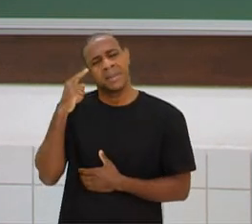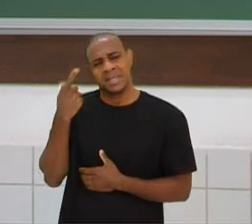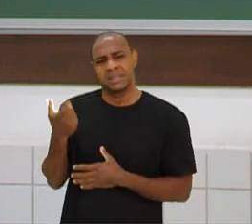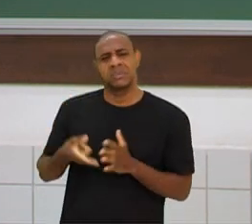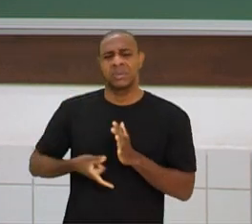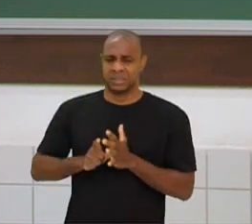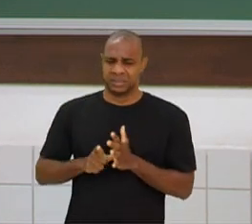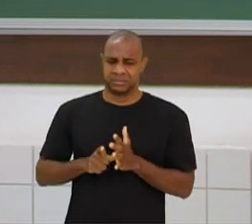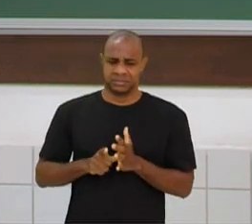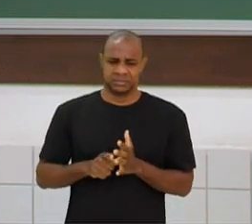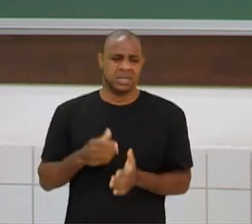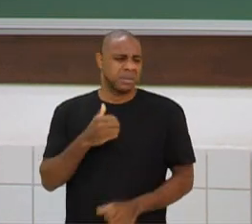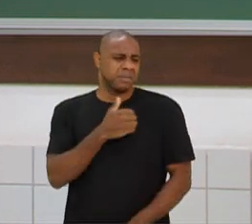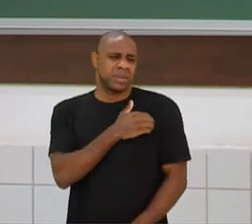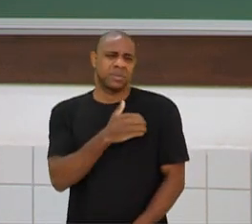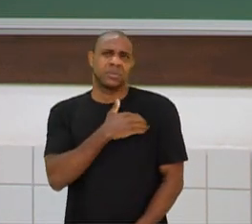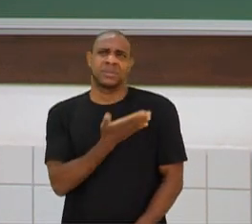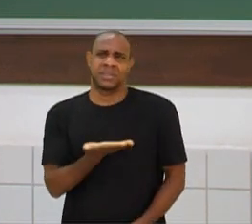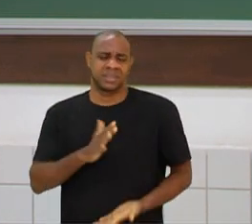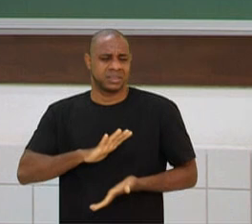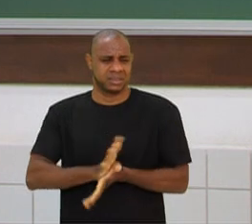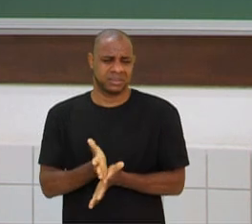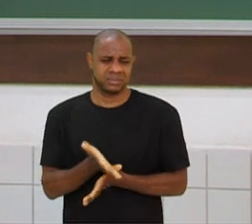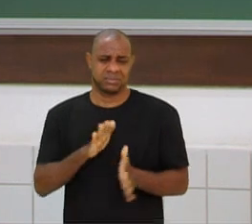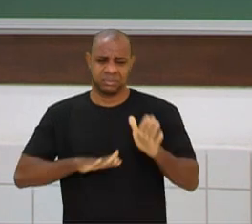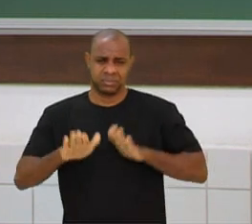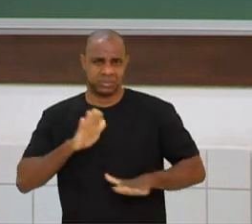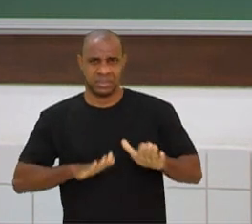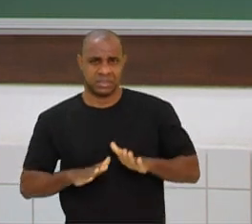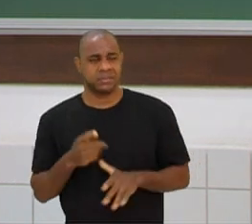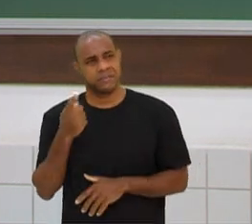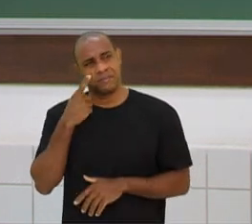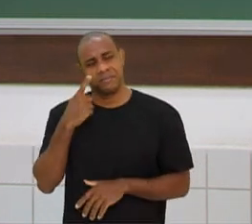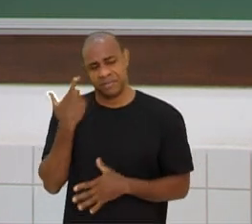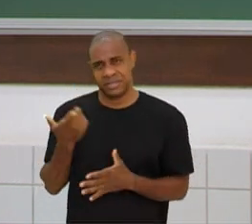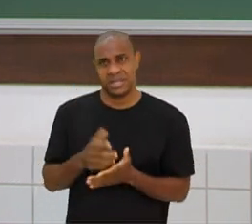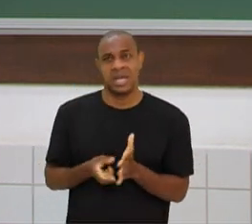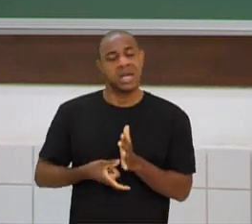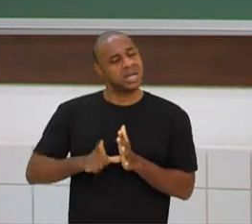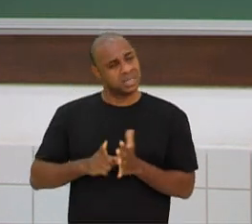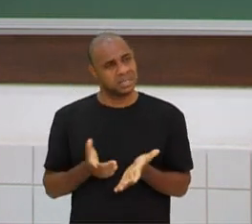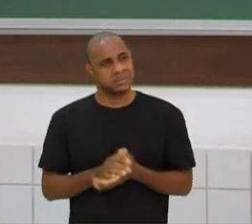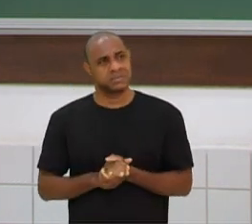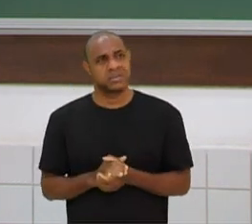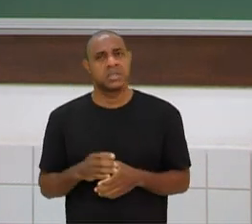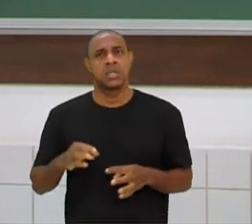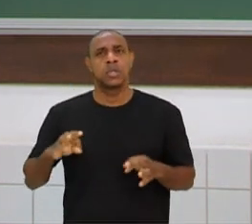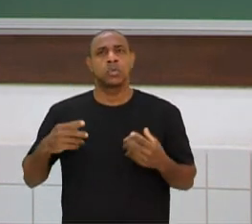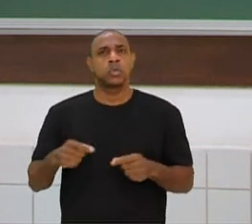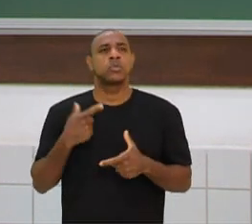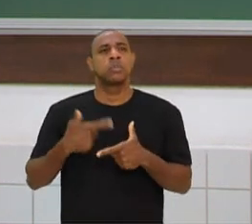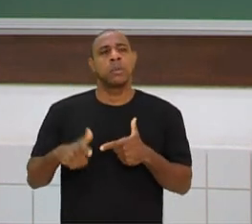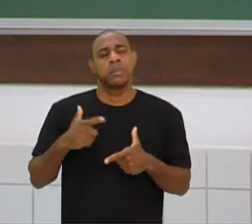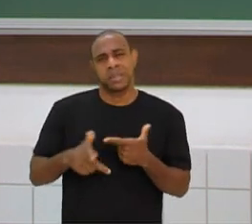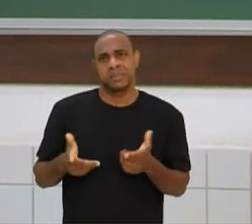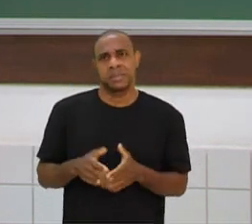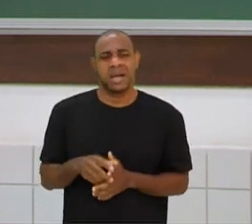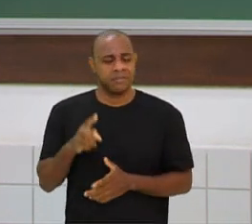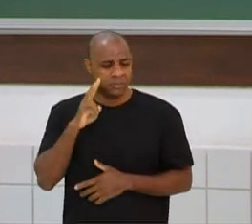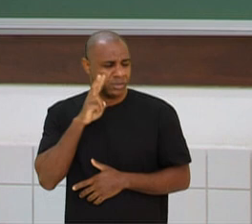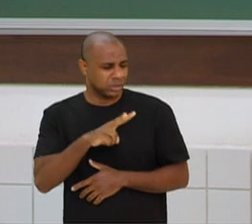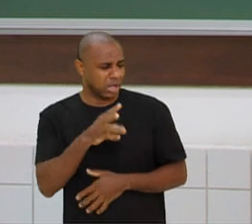ao preconceito étnico, mas dentre todas as situações que vivenciam, ao invés de fazer o